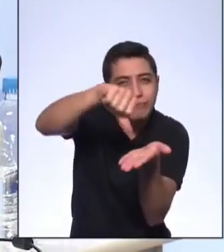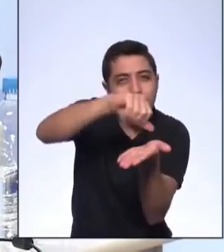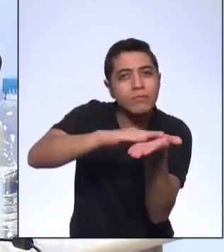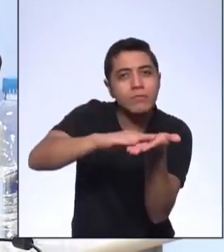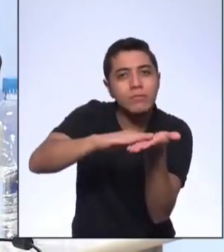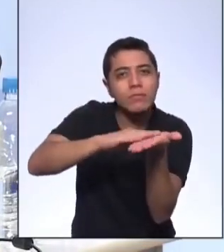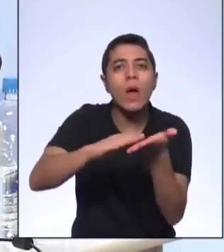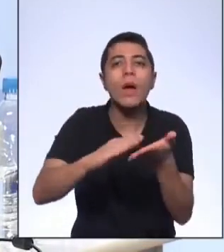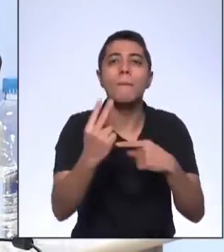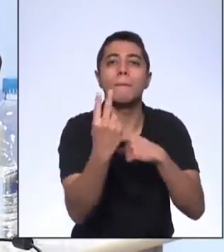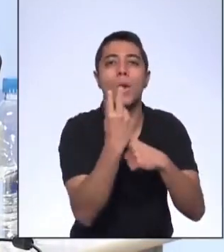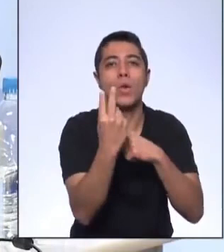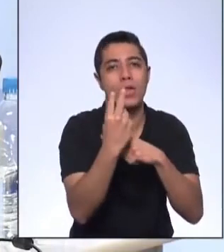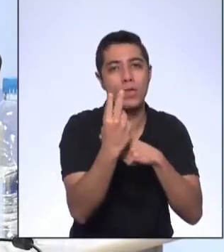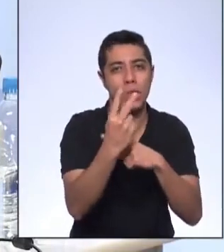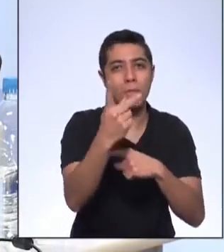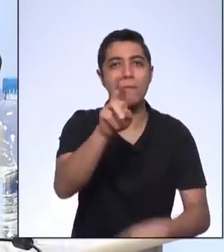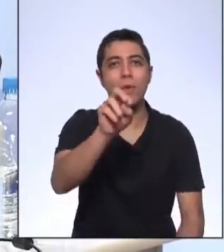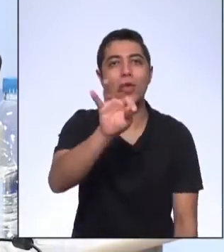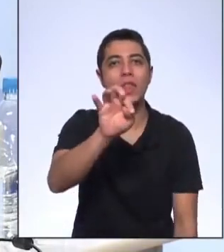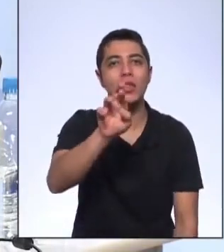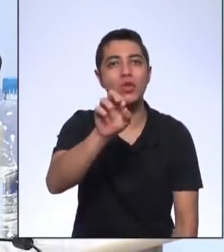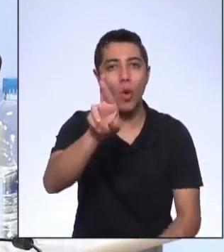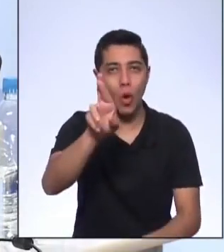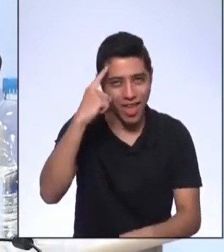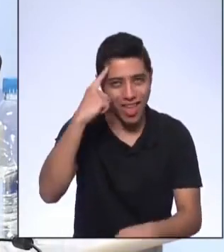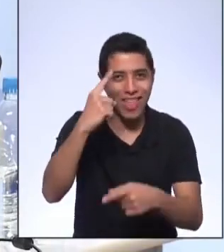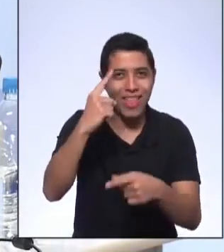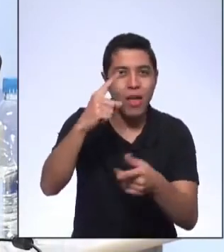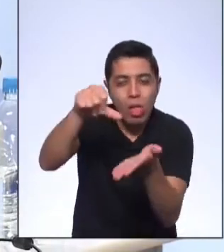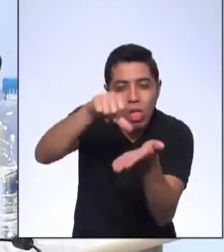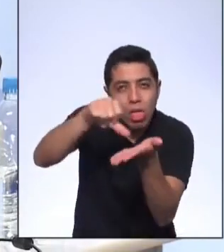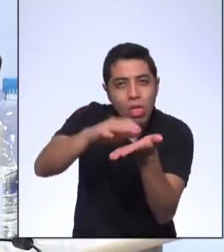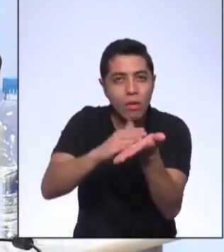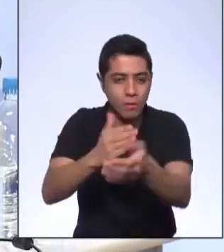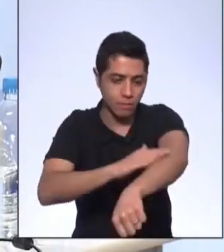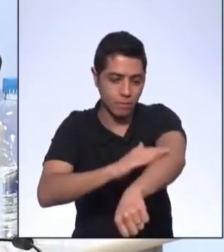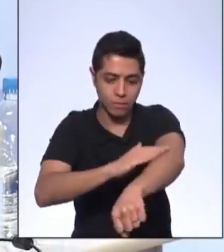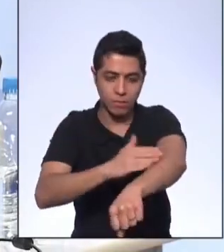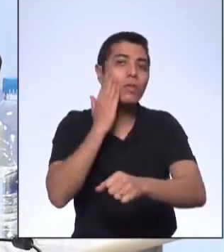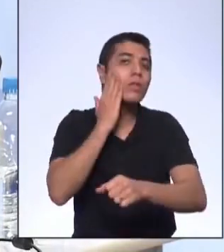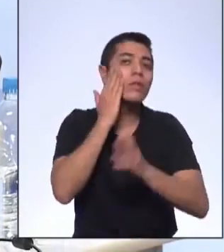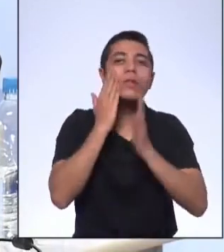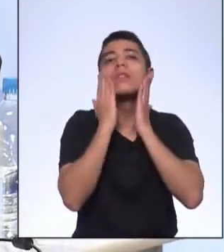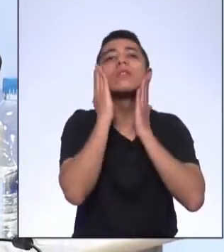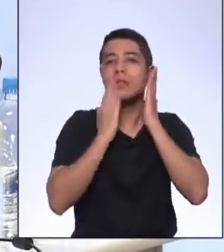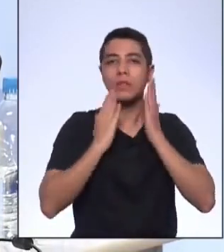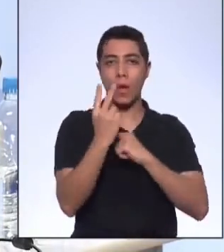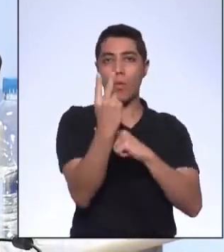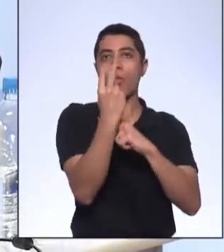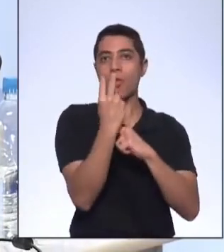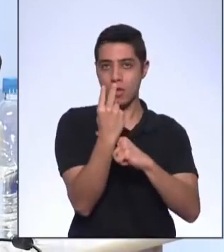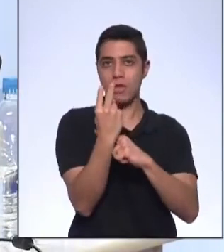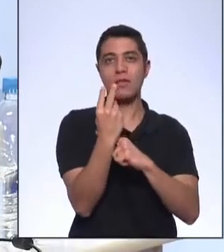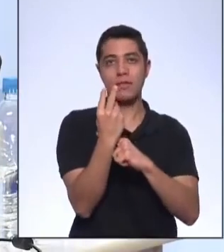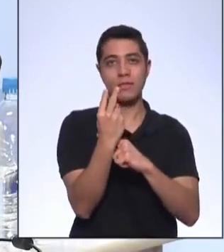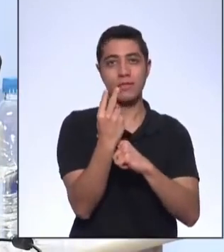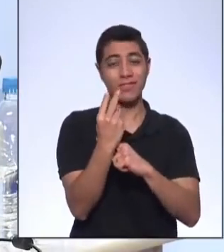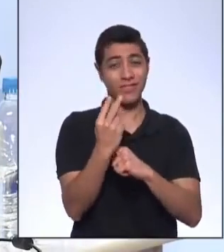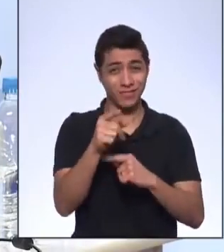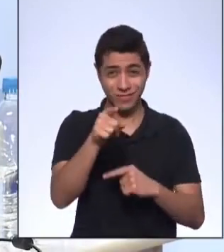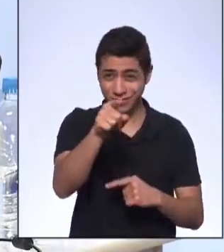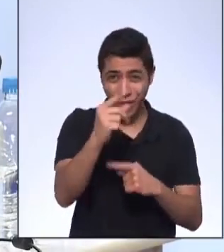Né? A proteção contra os raios ultravioletas do sol é importantíssimo para a gente não ter ou não desenvolver, tá, um carcinoma de